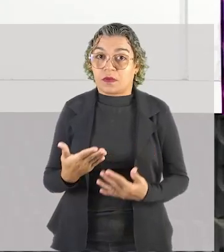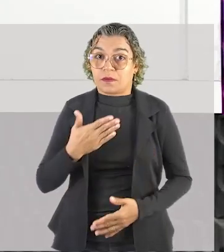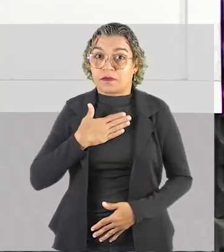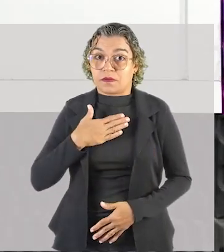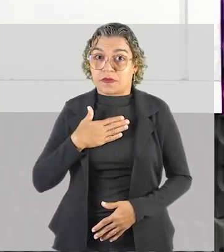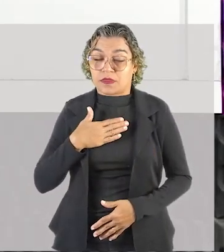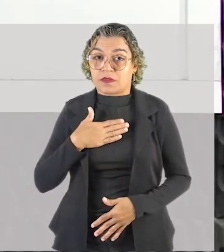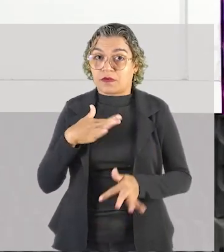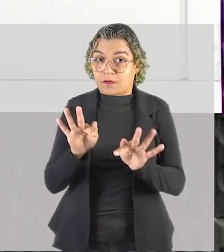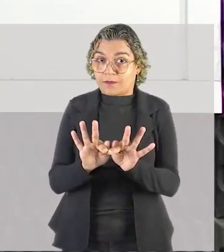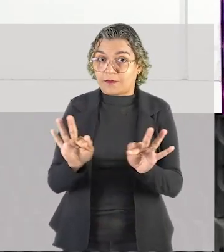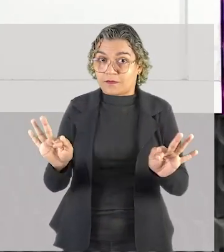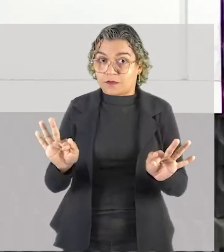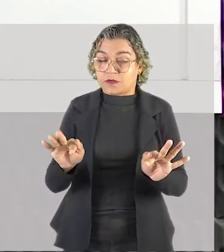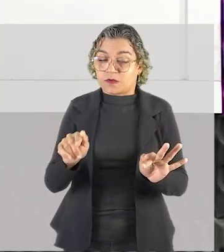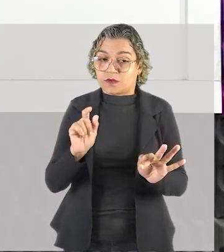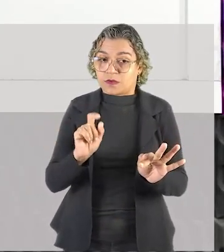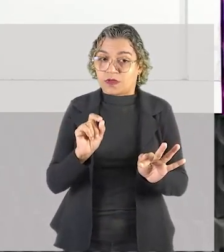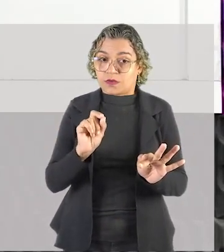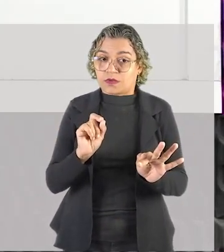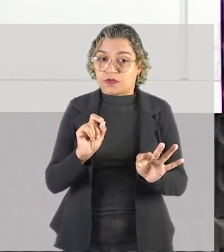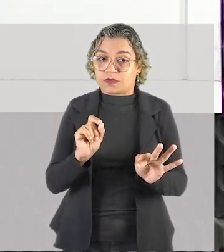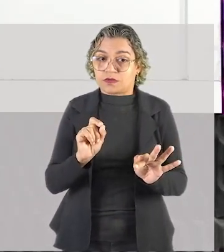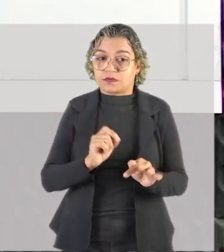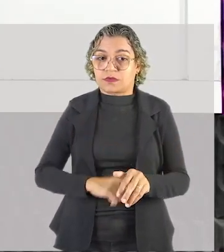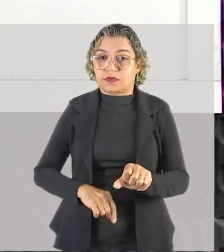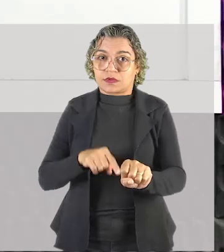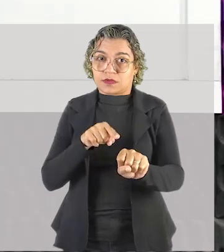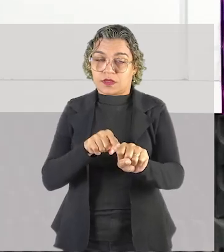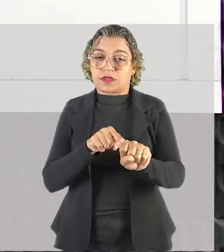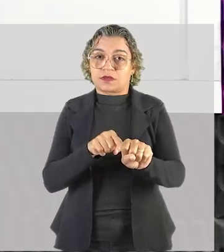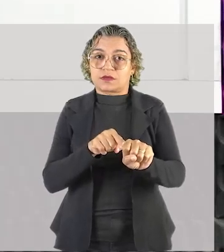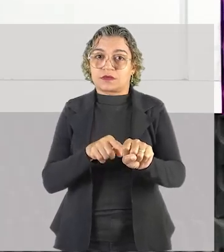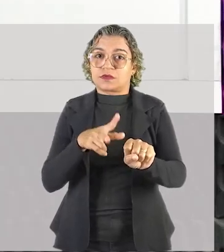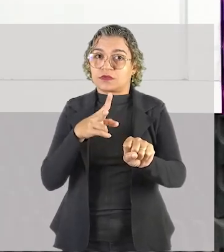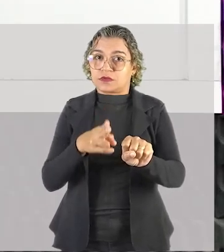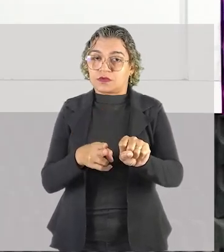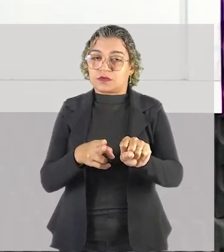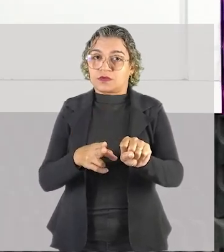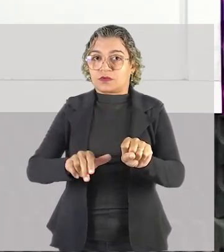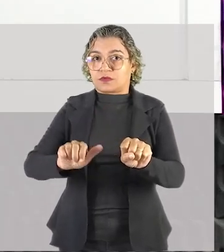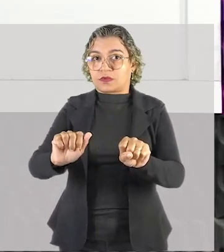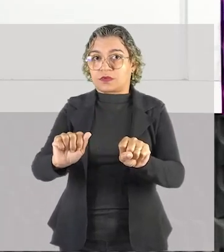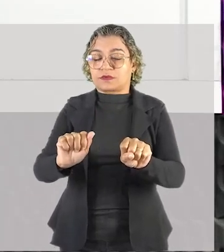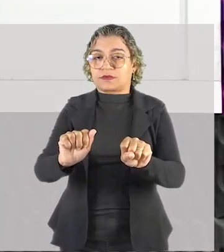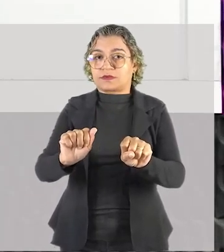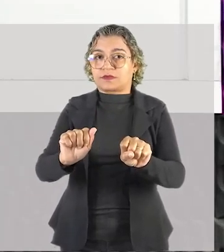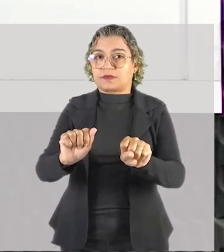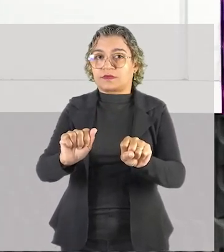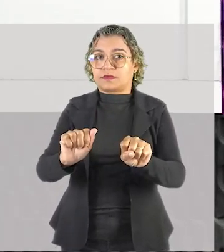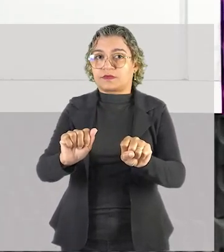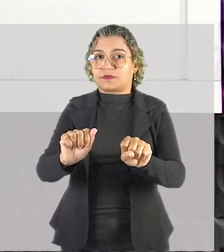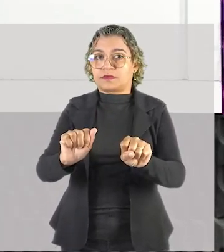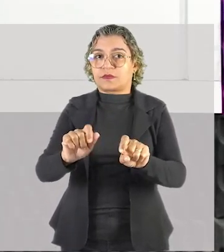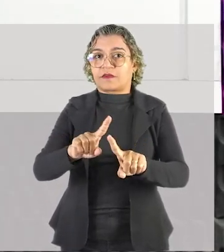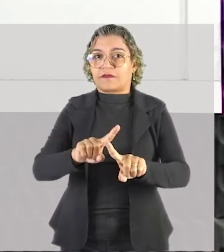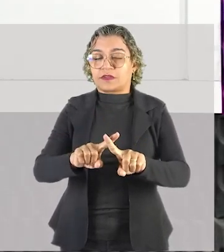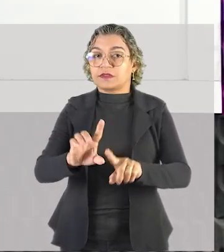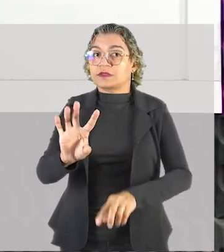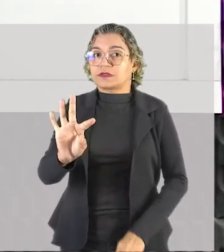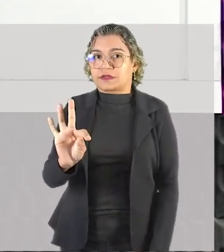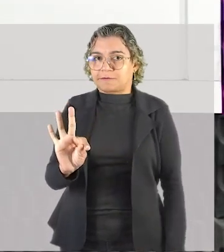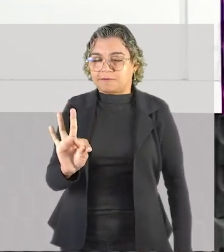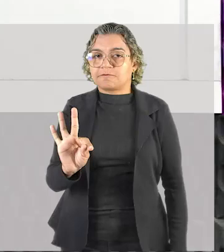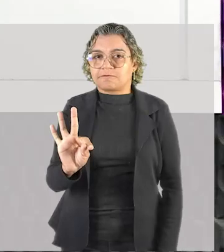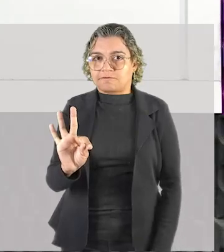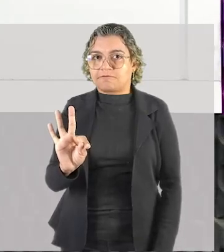minha função já vai ficar assim, S igual a A vezes T somente.